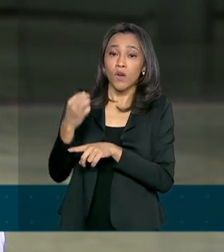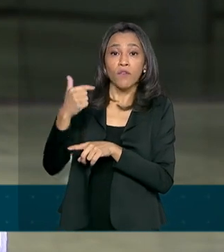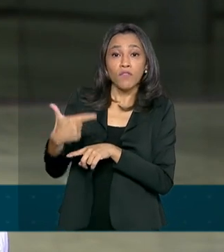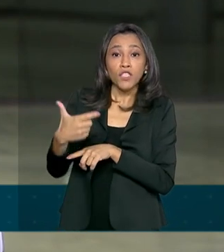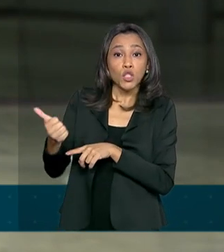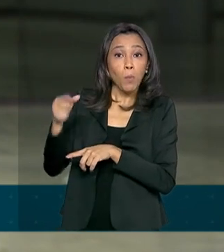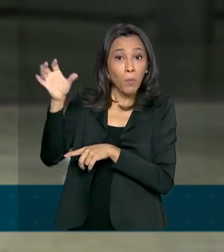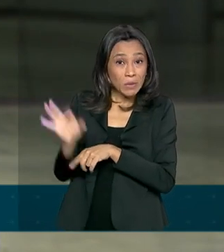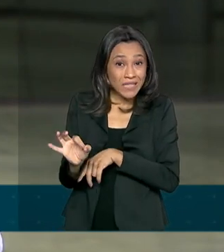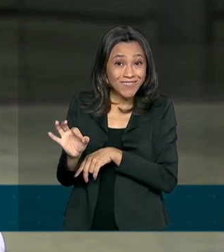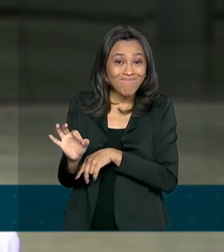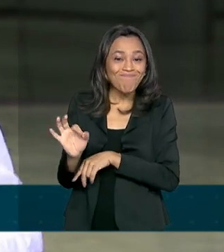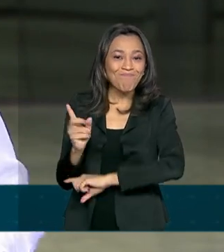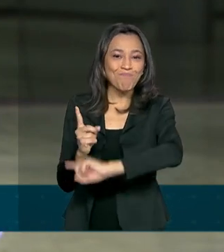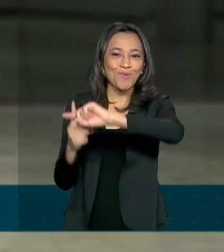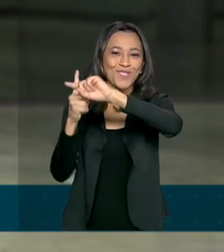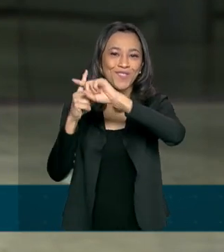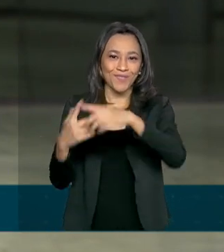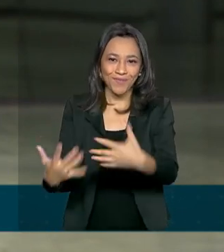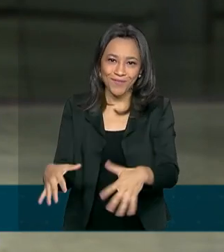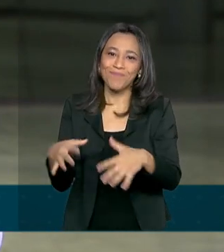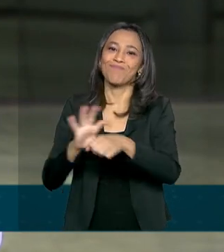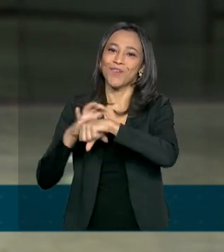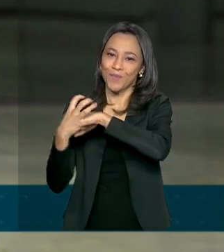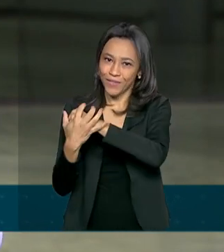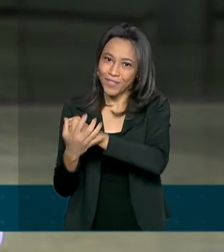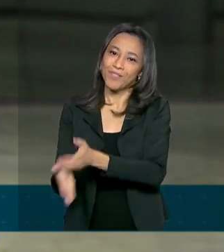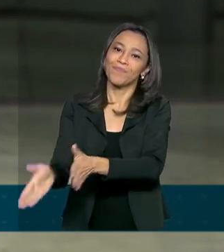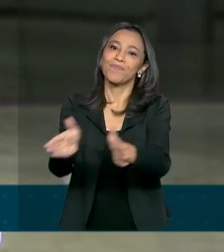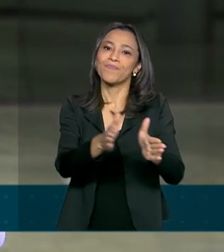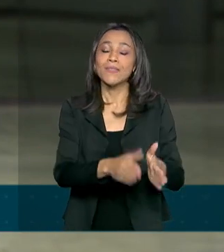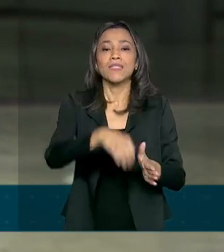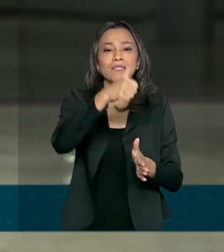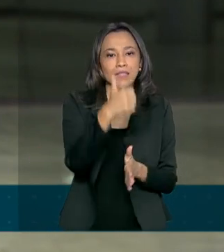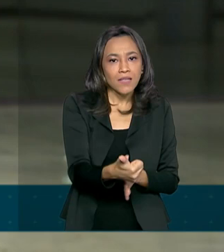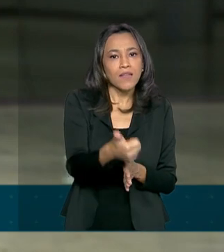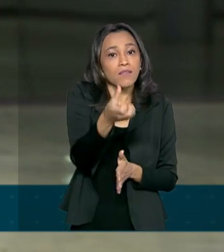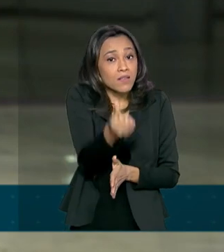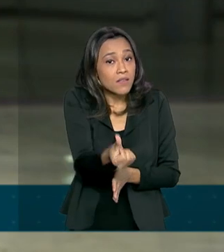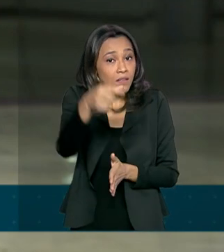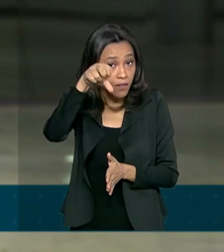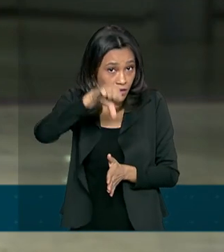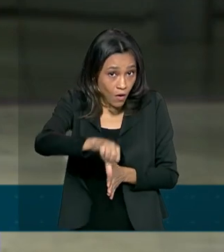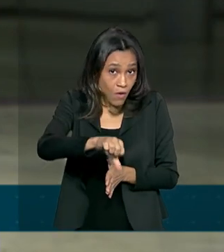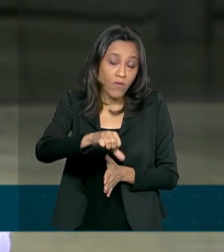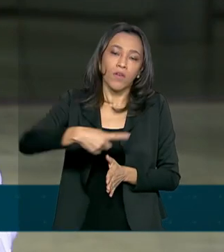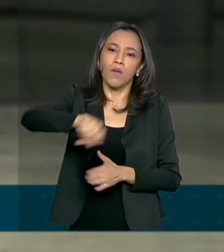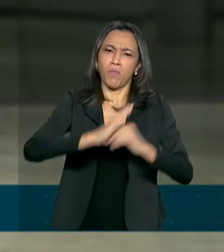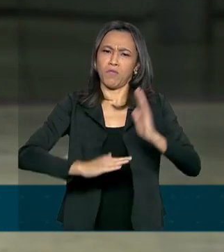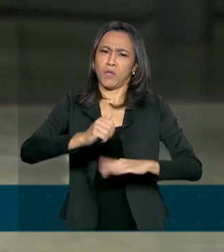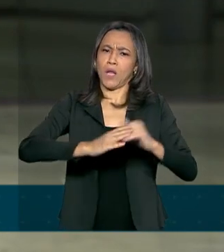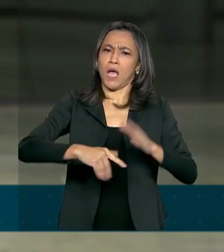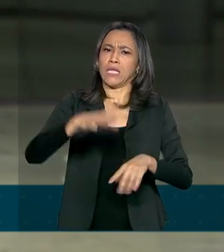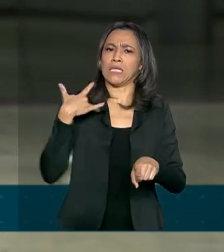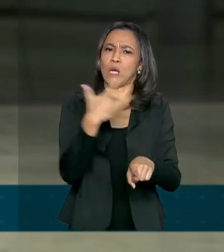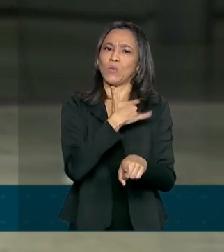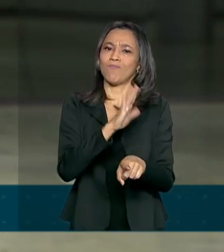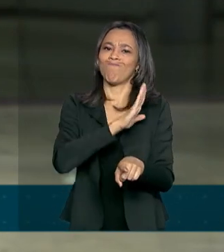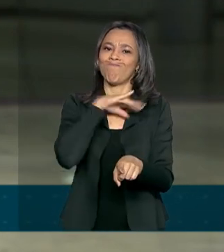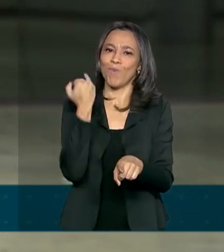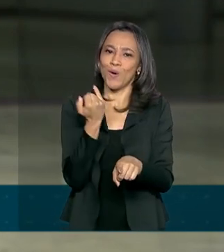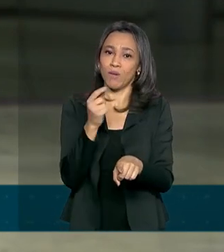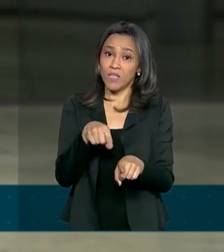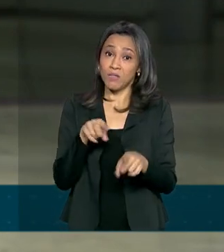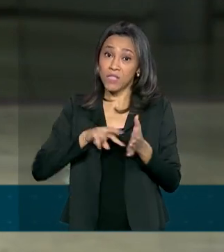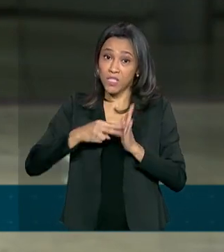cento tiveram resultado positivo para convite de 19 e 169 profissionais de saúde morreram o que